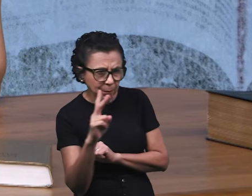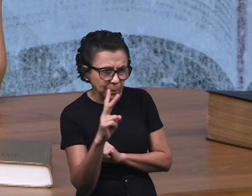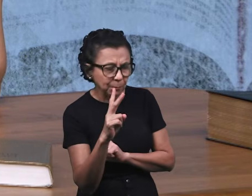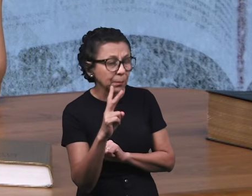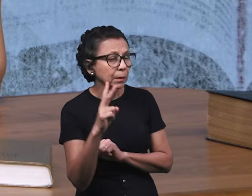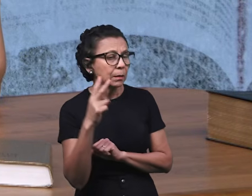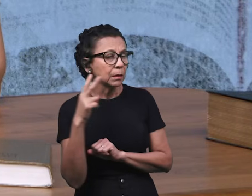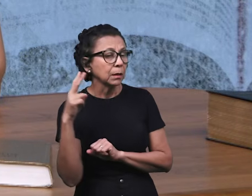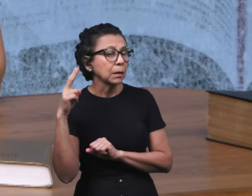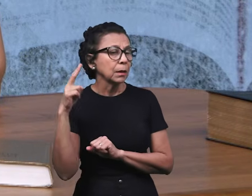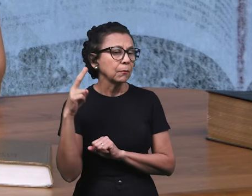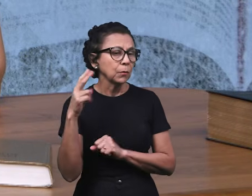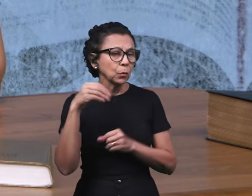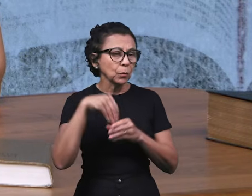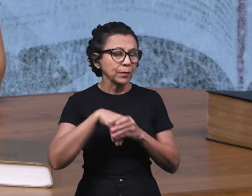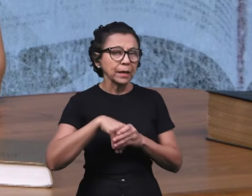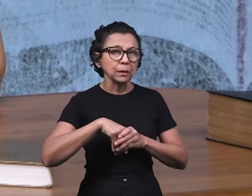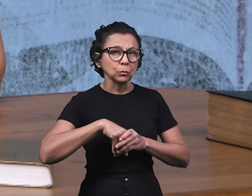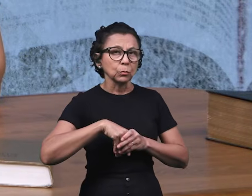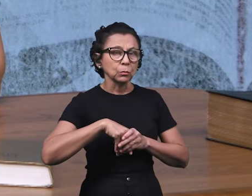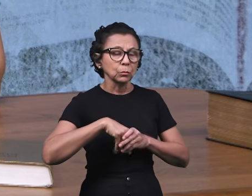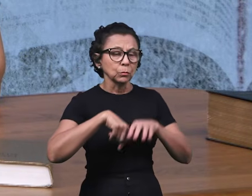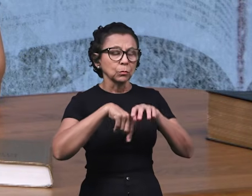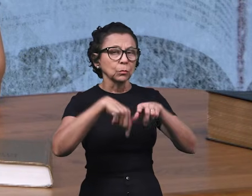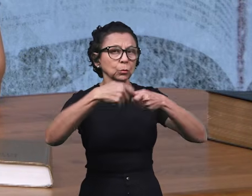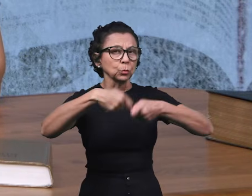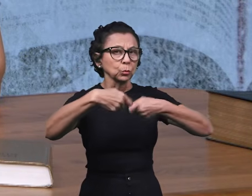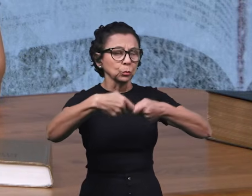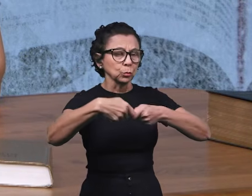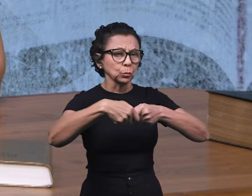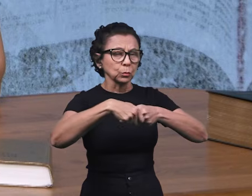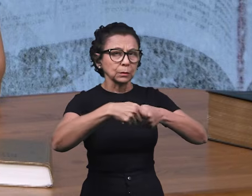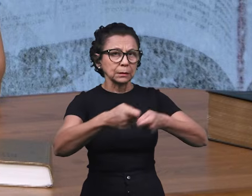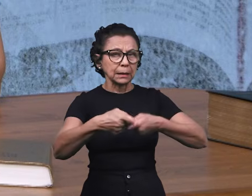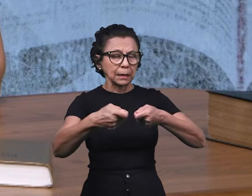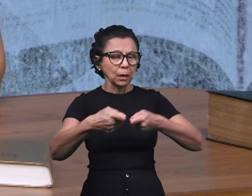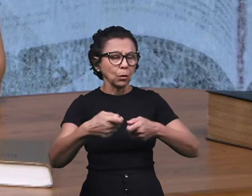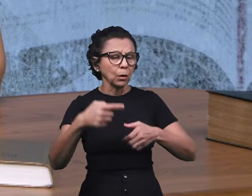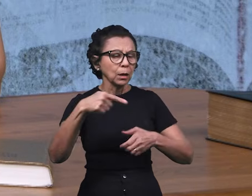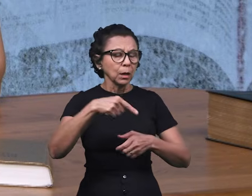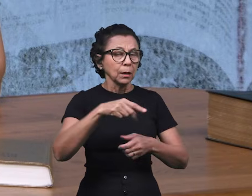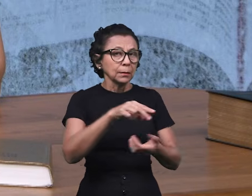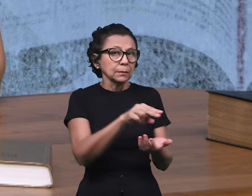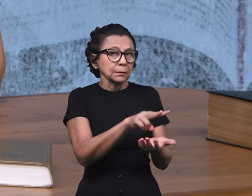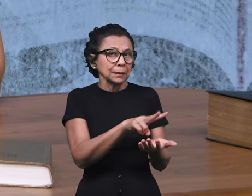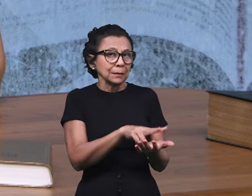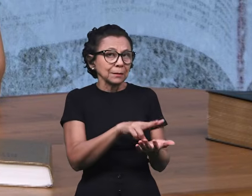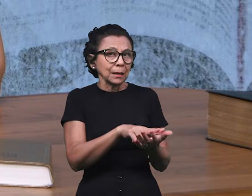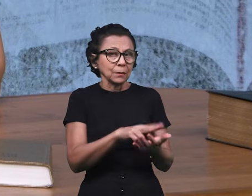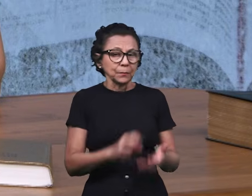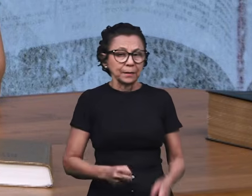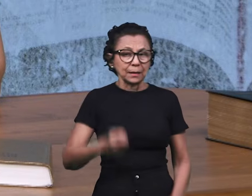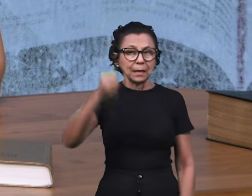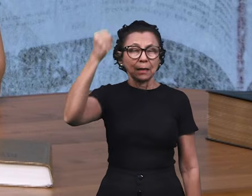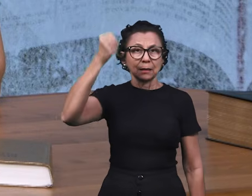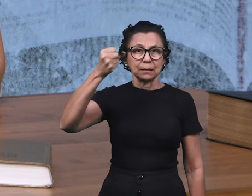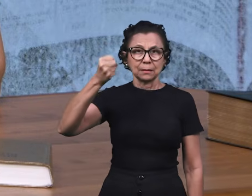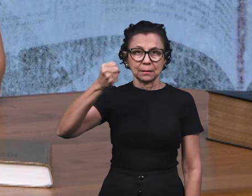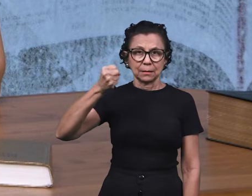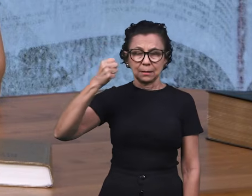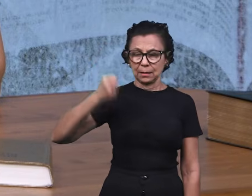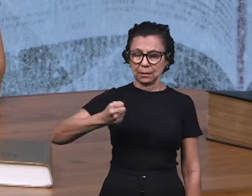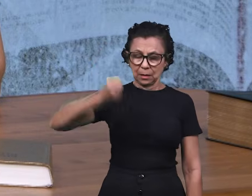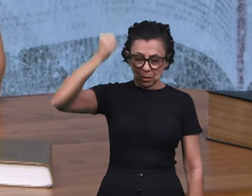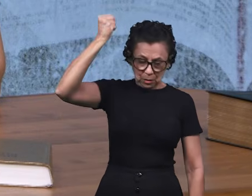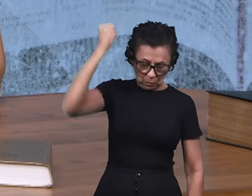do lugar dos carros, e a sua lança estava pregada na terra à sua cabeceira. E